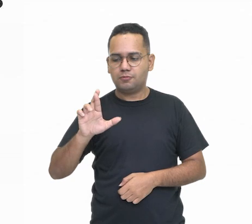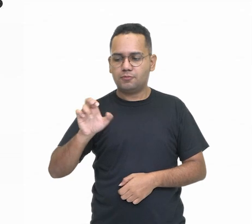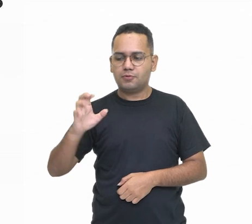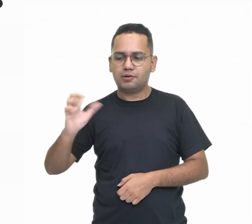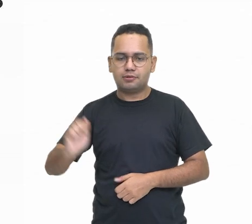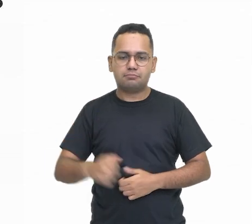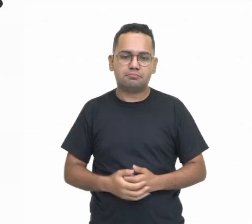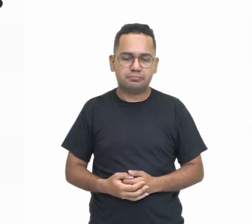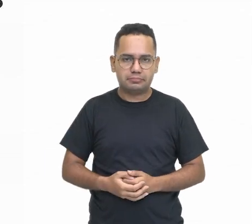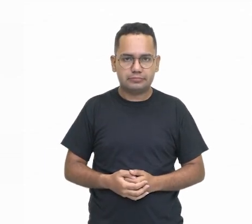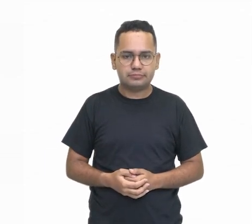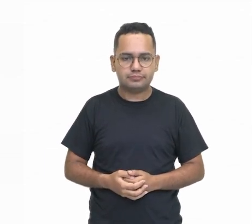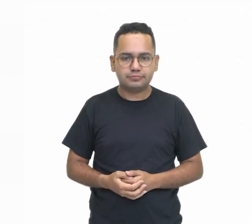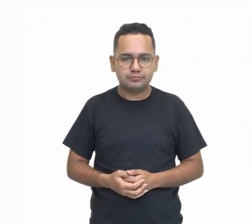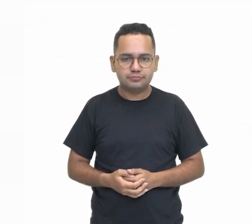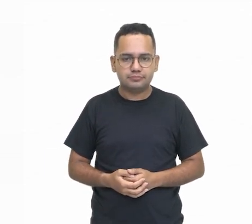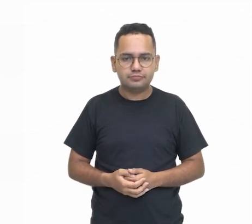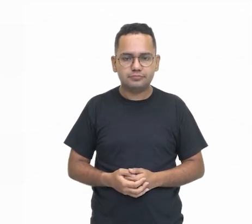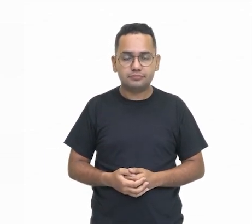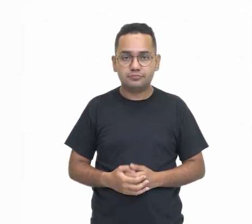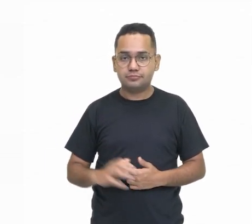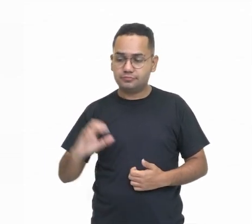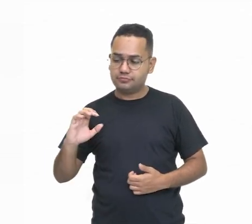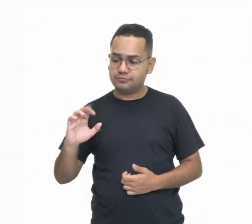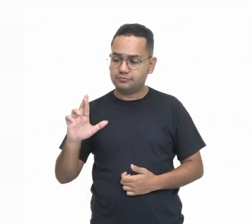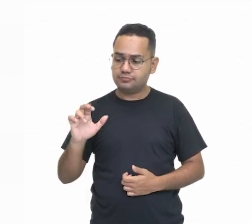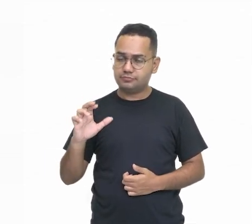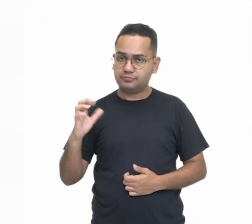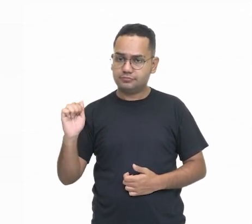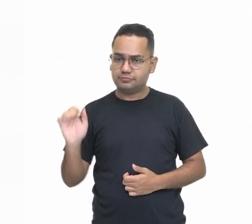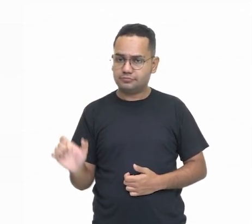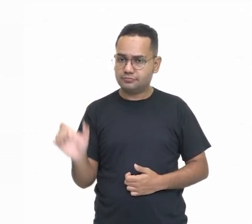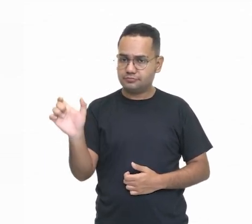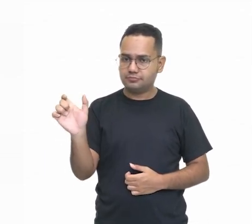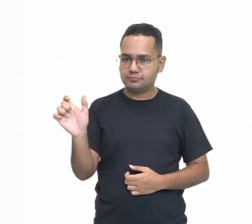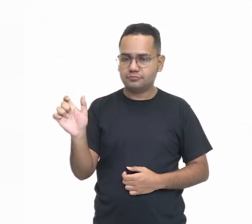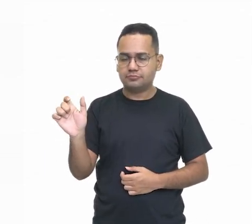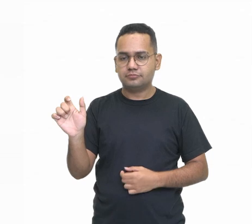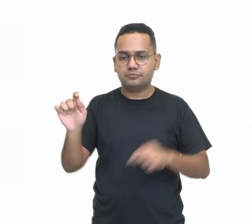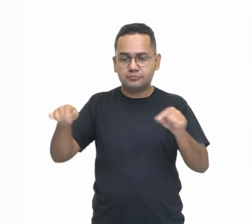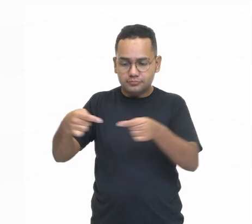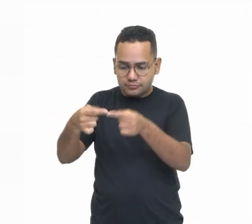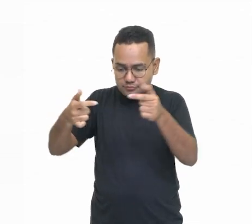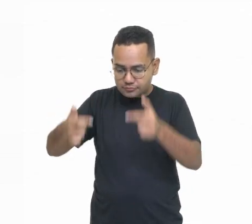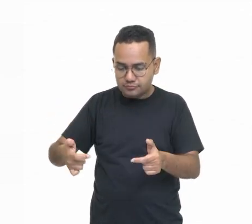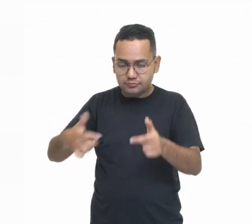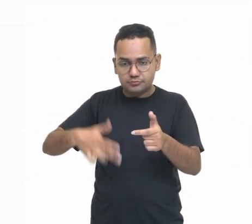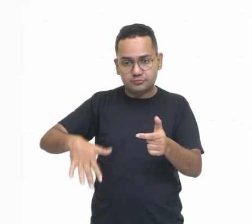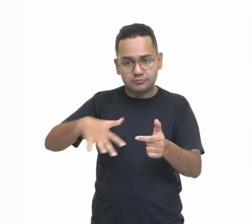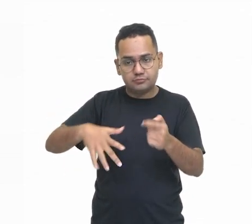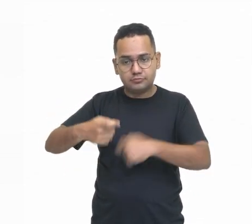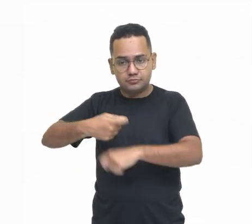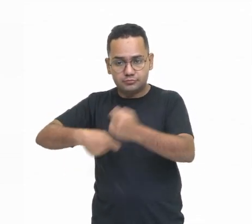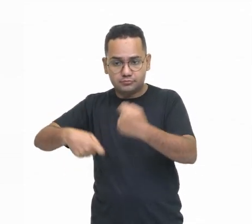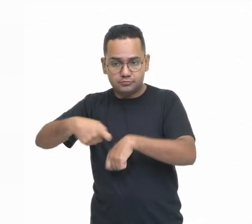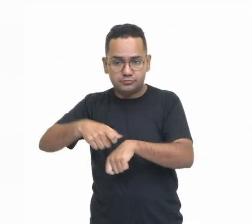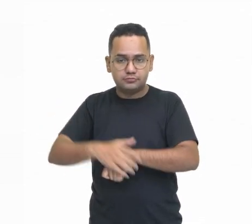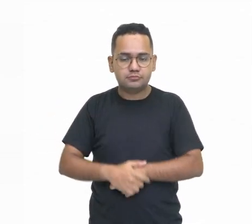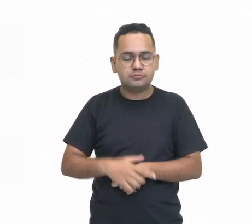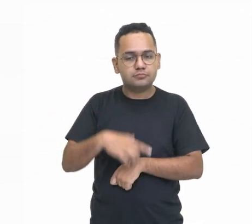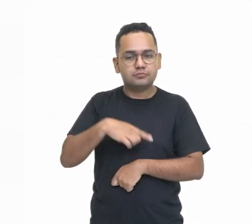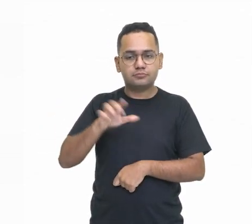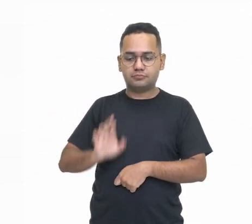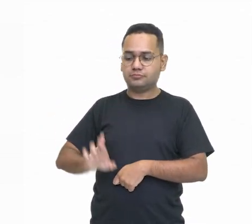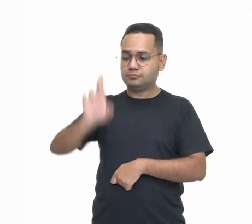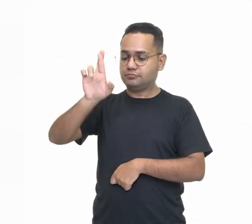Curaca. O Curaca, né, ele era o líder local do Ailu e responsável por representar a sua